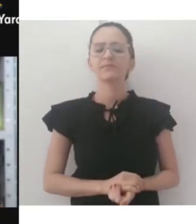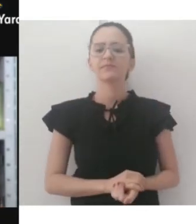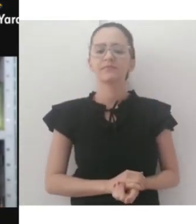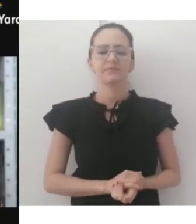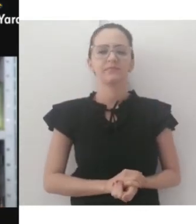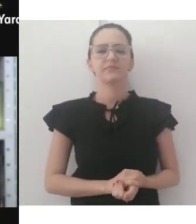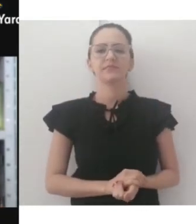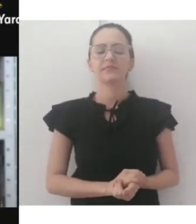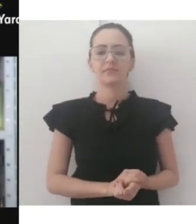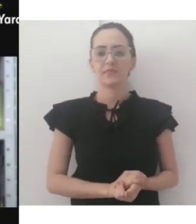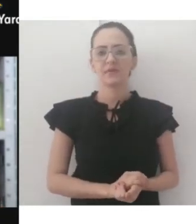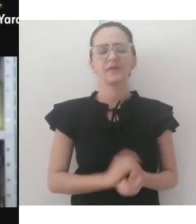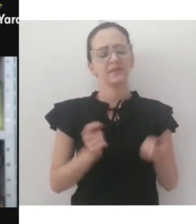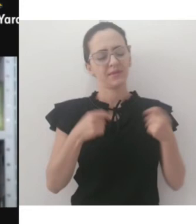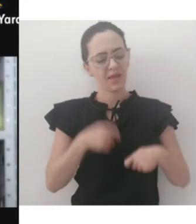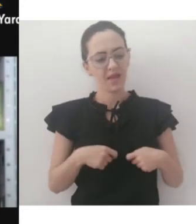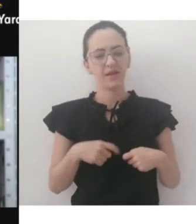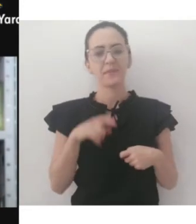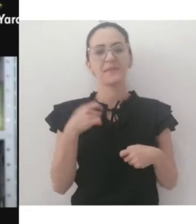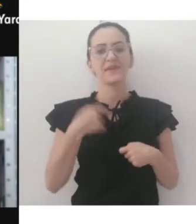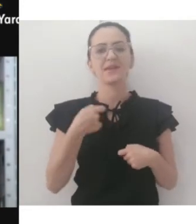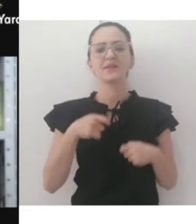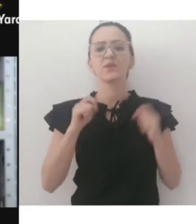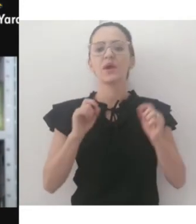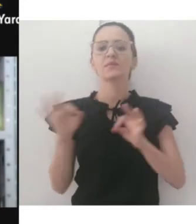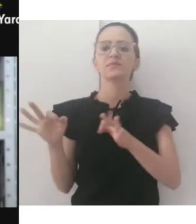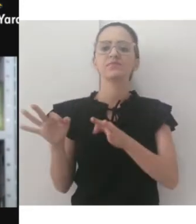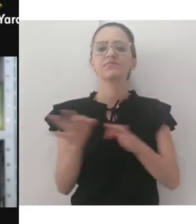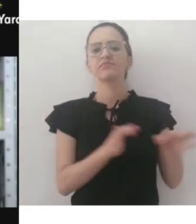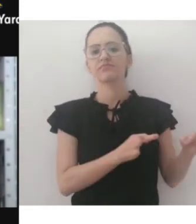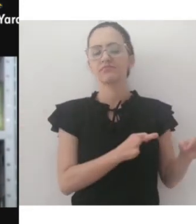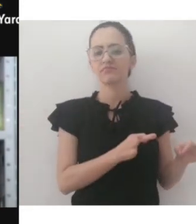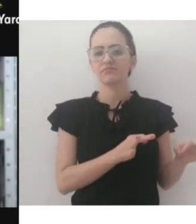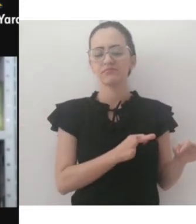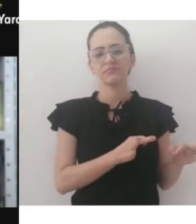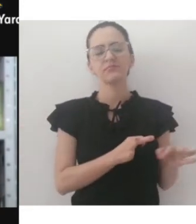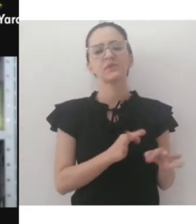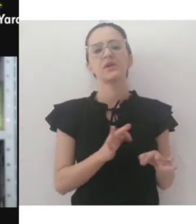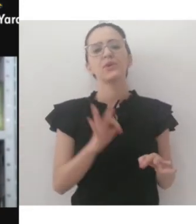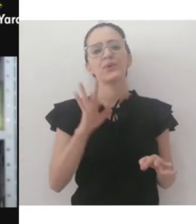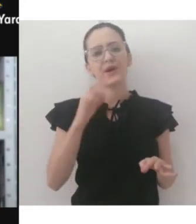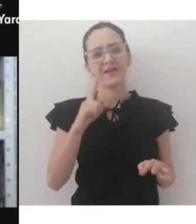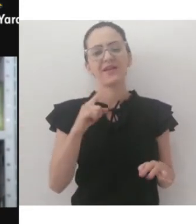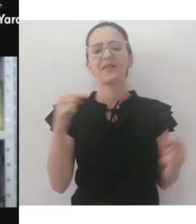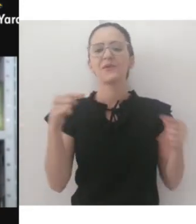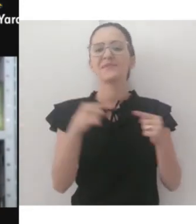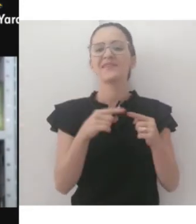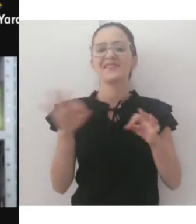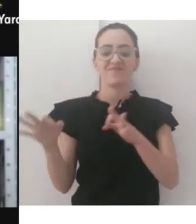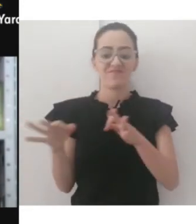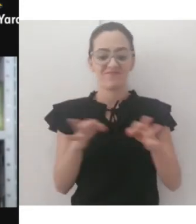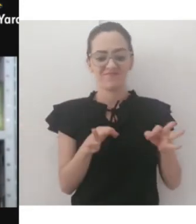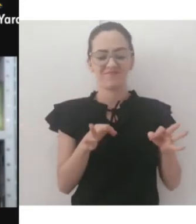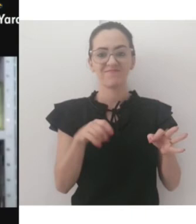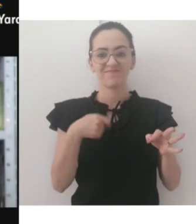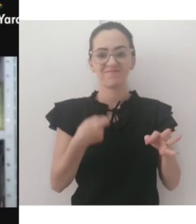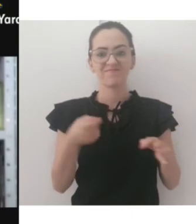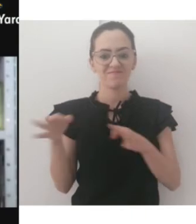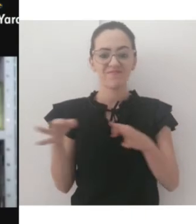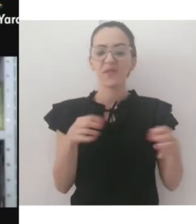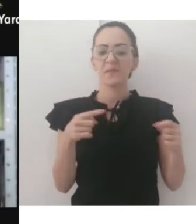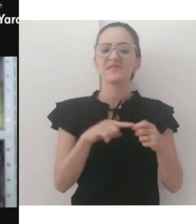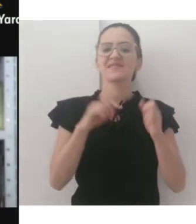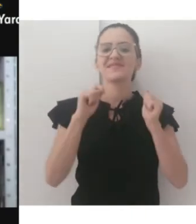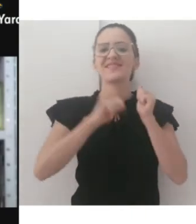organização. Então, é possível sim, o que basta é a gente ter constância nos estudos. Constância é a chave para um sucesso de qualquer concurseiro.